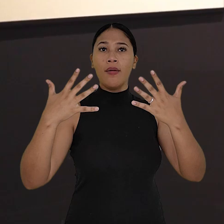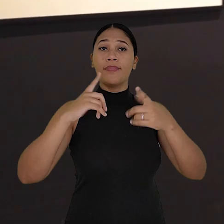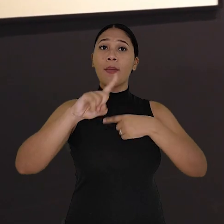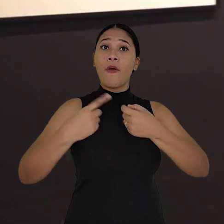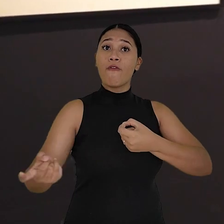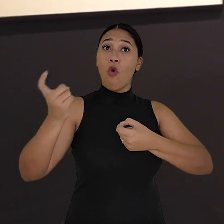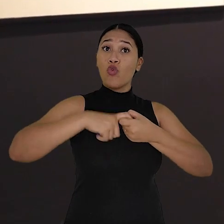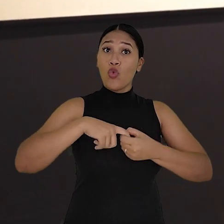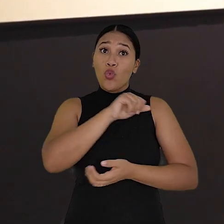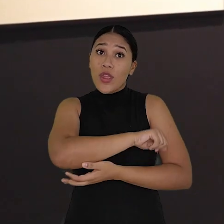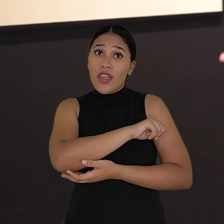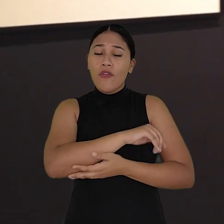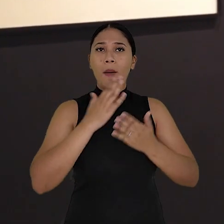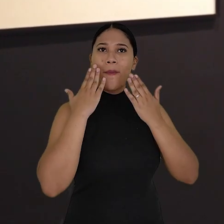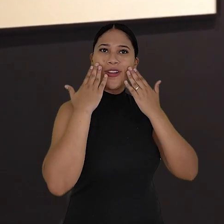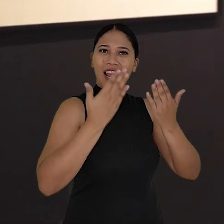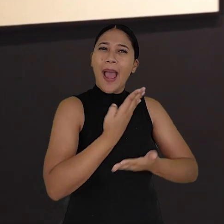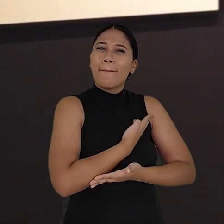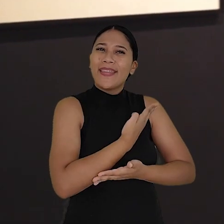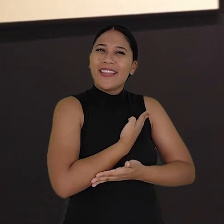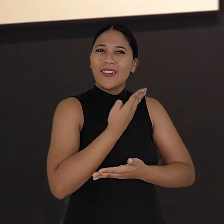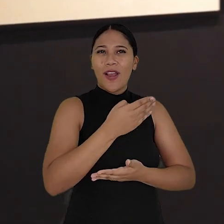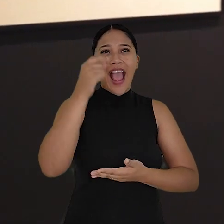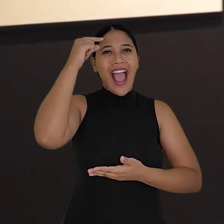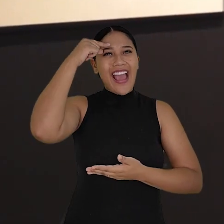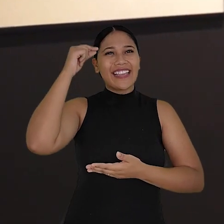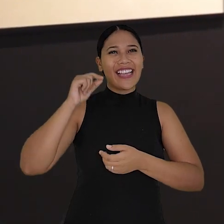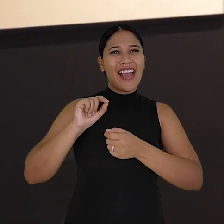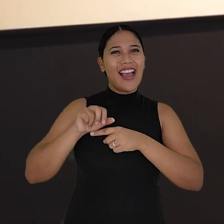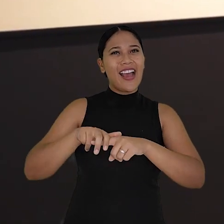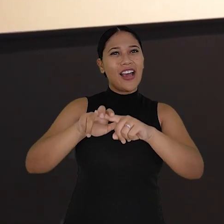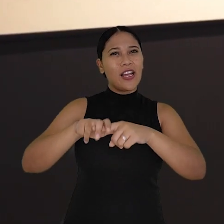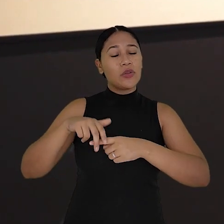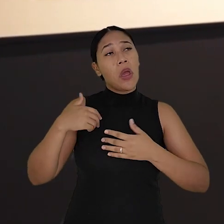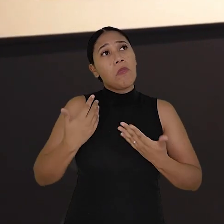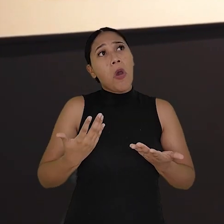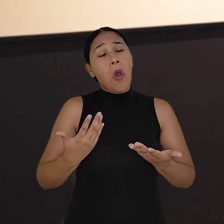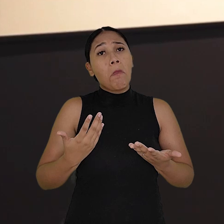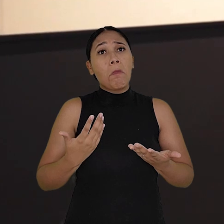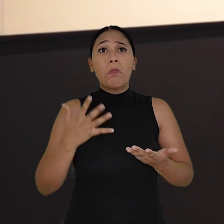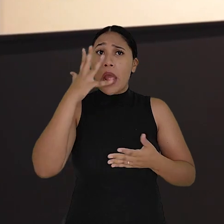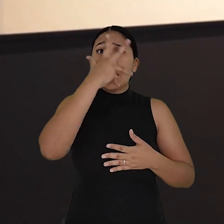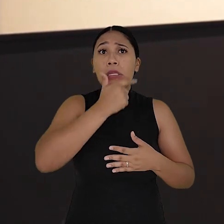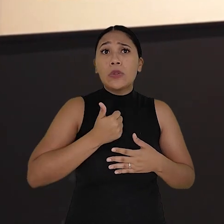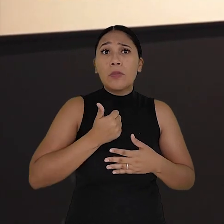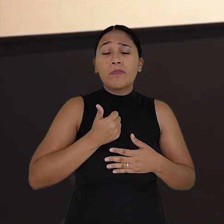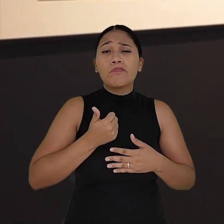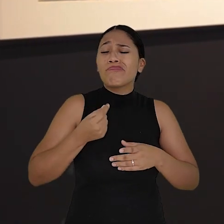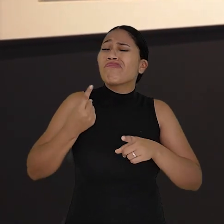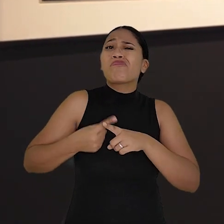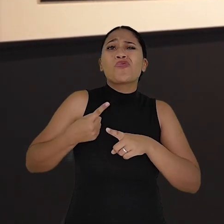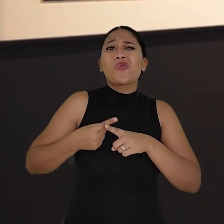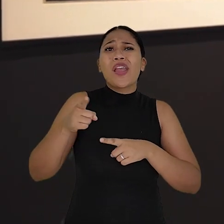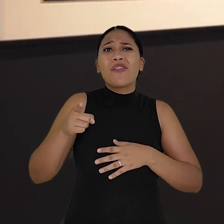aí ele voltou do Rio, foi mostrar para Ariano, que eles eram muito amigos. Aí Ariano olhou e falou, olha, tá lindo, mas